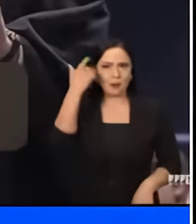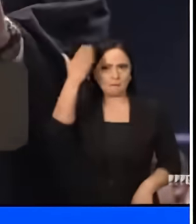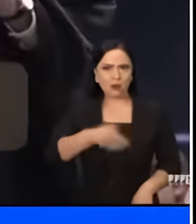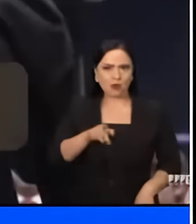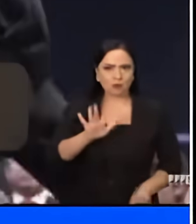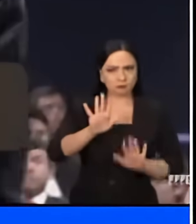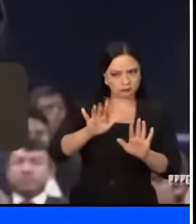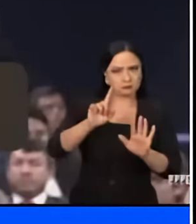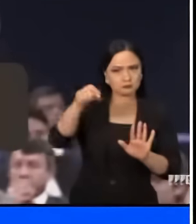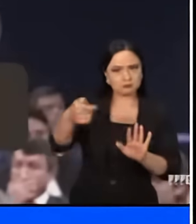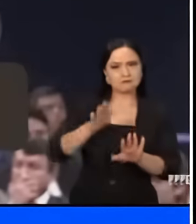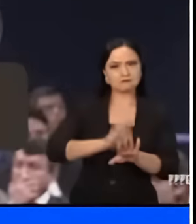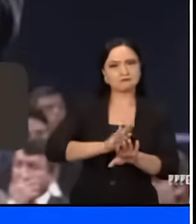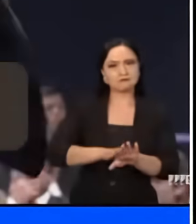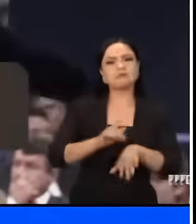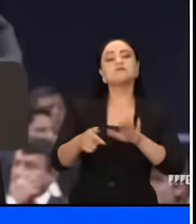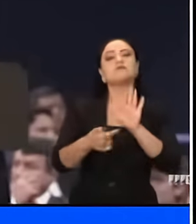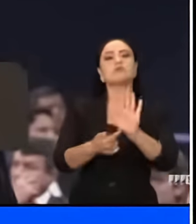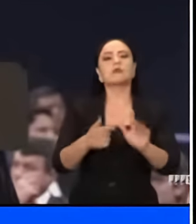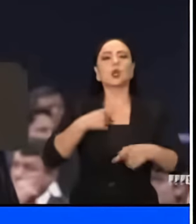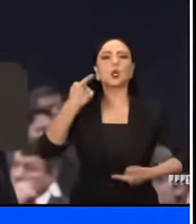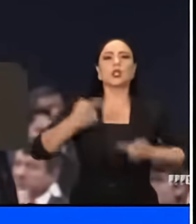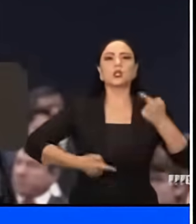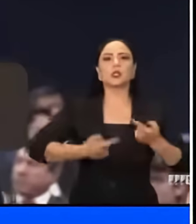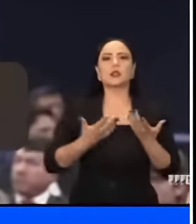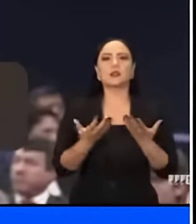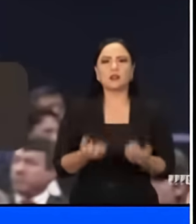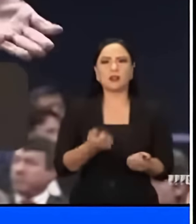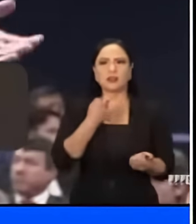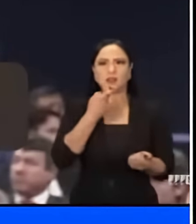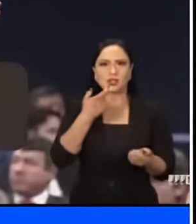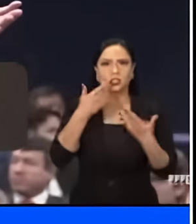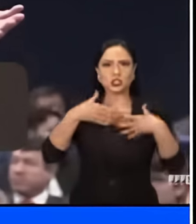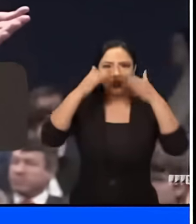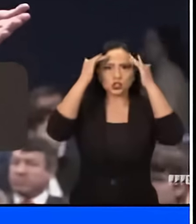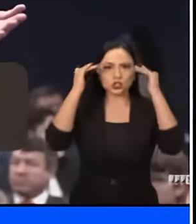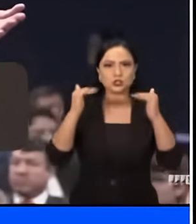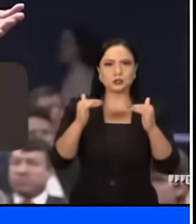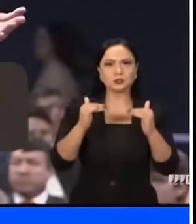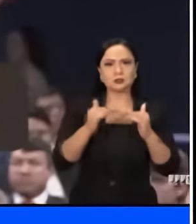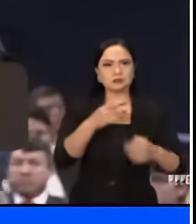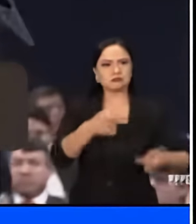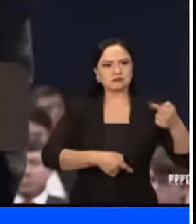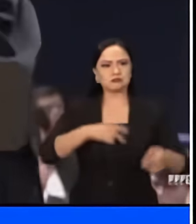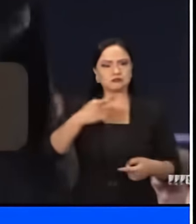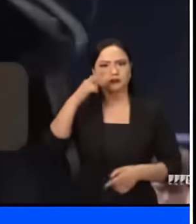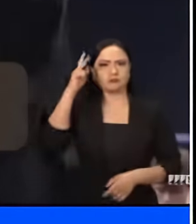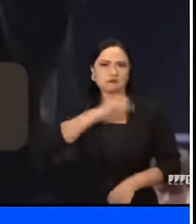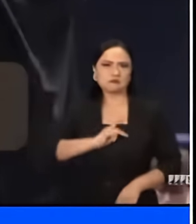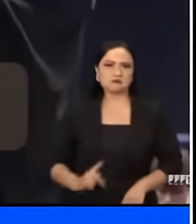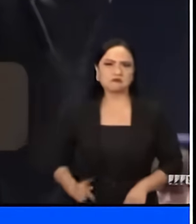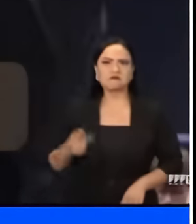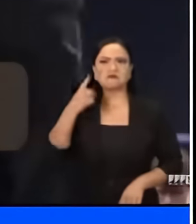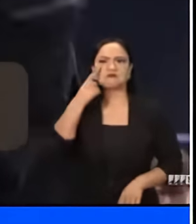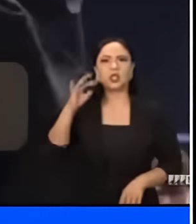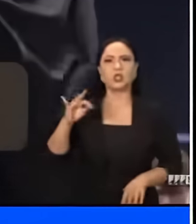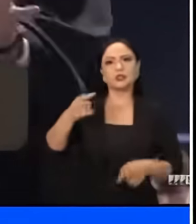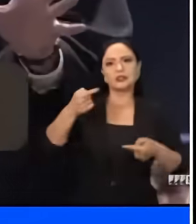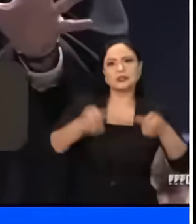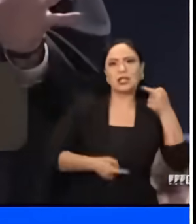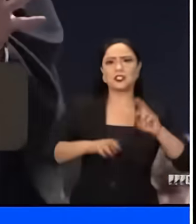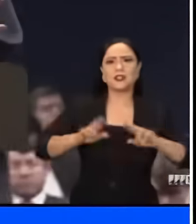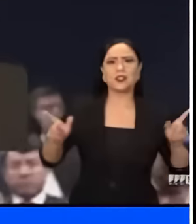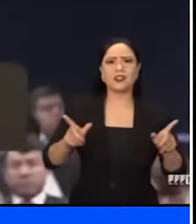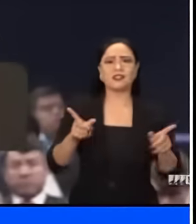instantes. Eu sou contrário. Então vamos todo mundo aqui falar a mesma língua para dissuadir o presidente. O presidente vai ver que todo mundo aqui é contrário, todo mundo está falando a